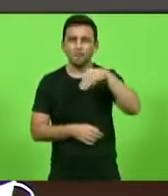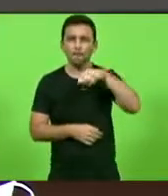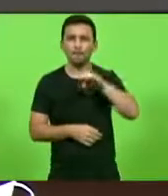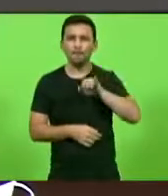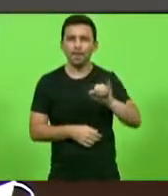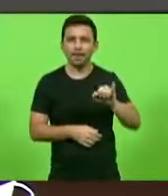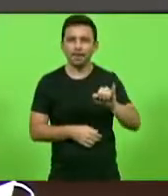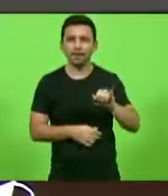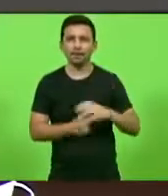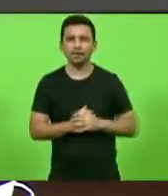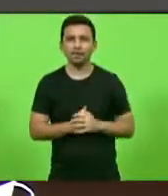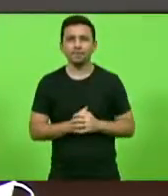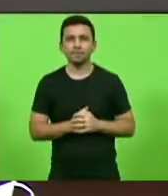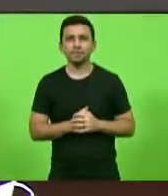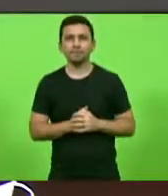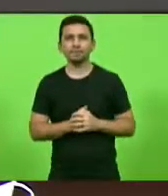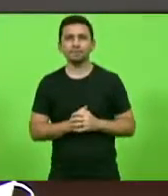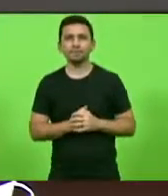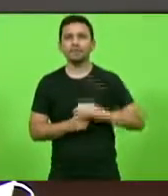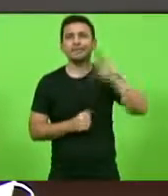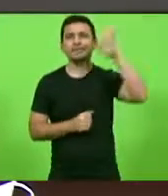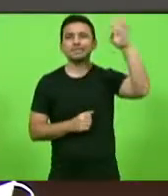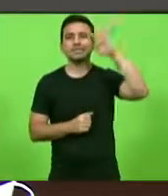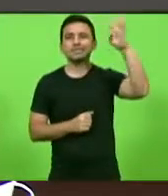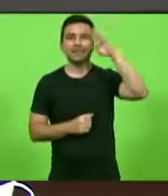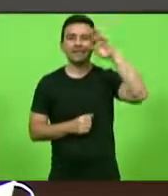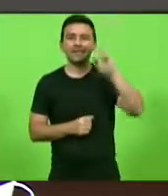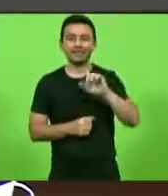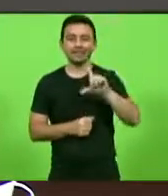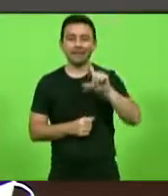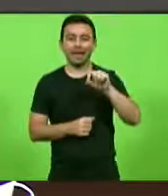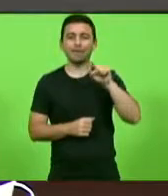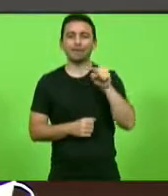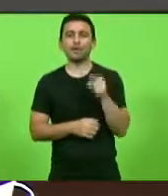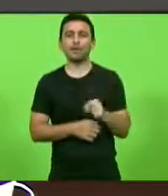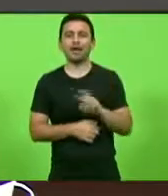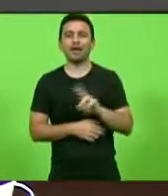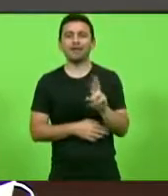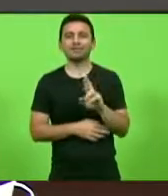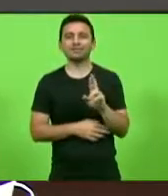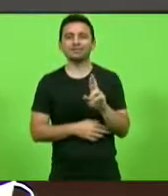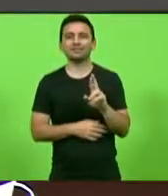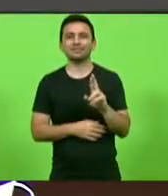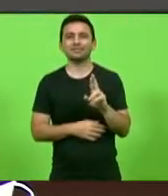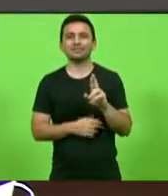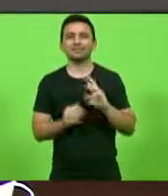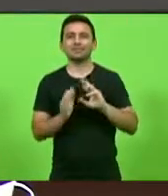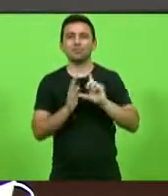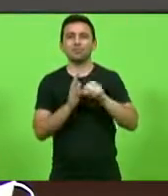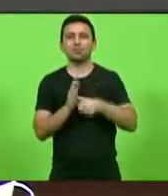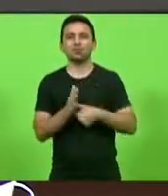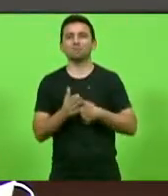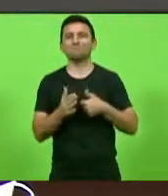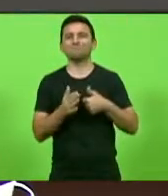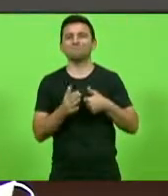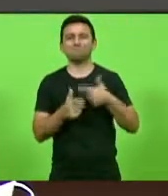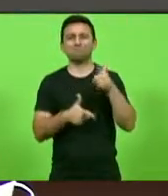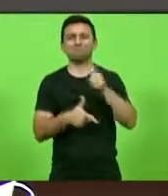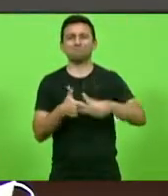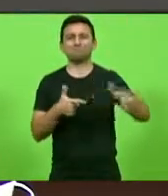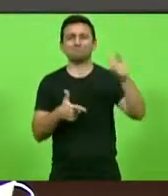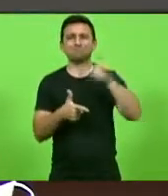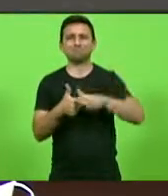né? Agora, imagina, para o MEI, R$10 mil, depois de todo esse problema que